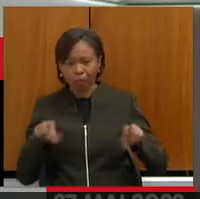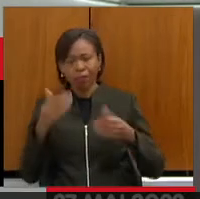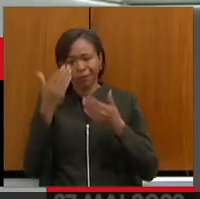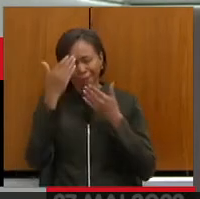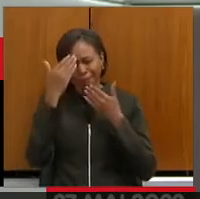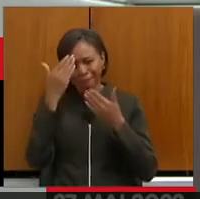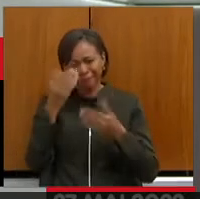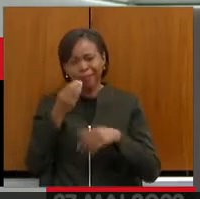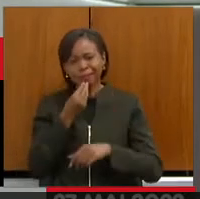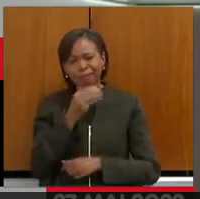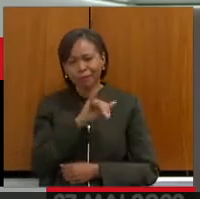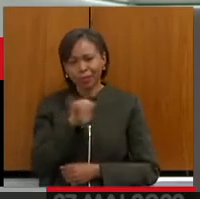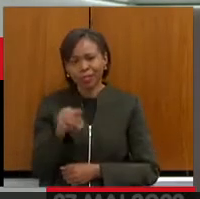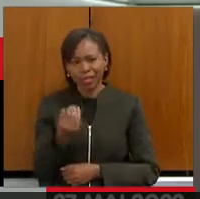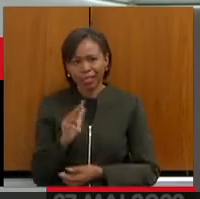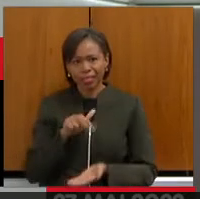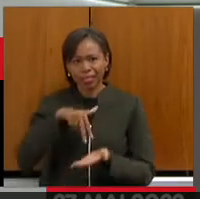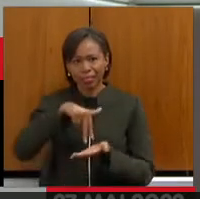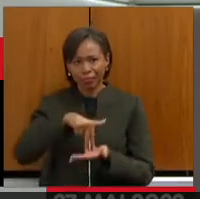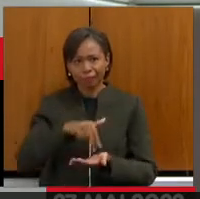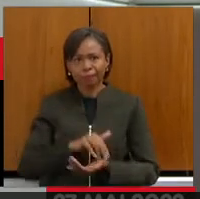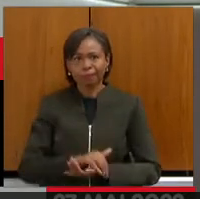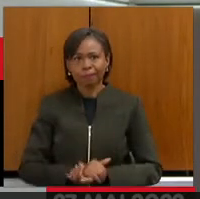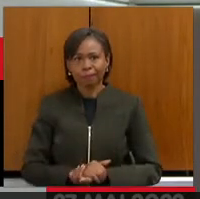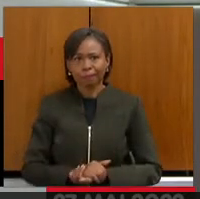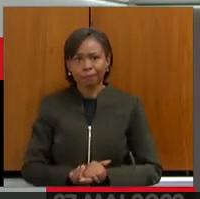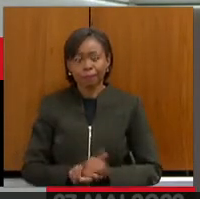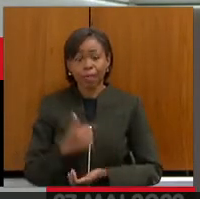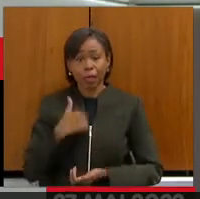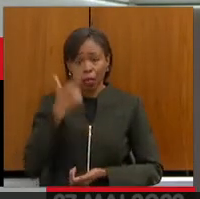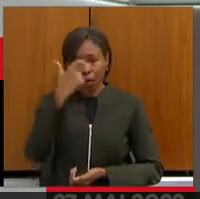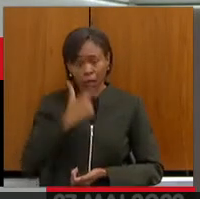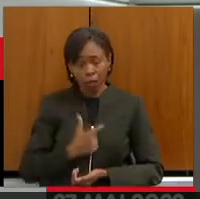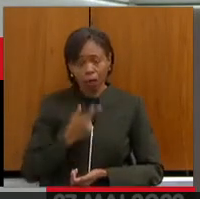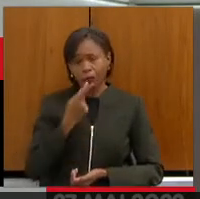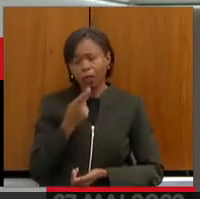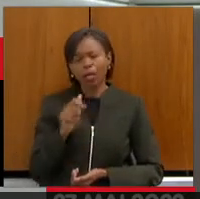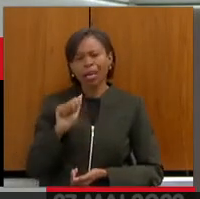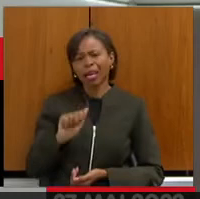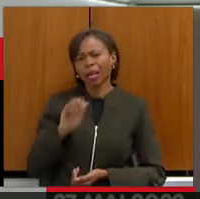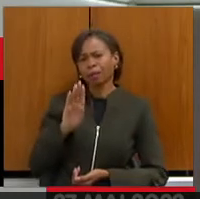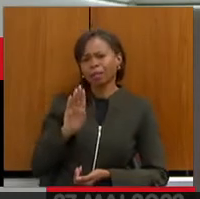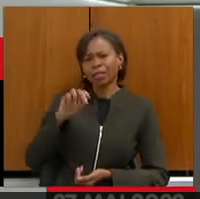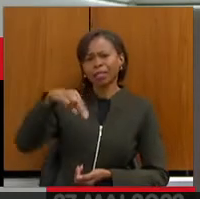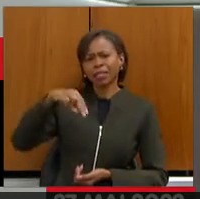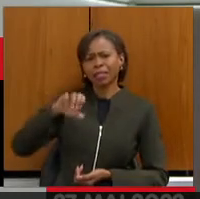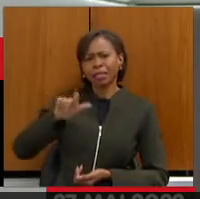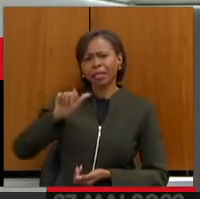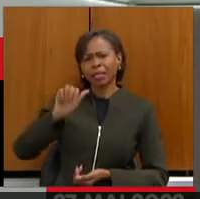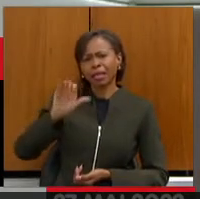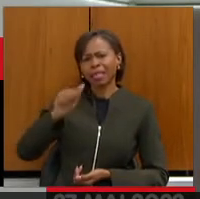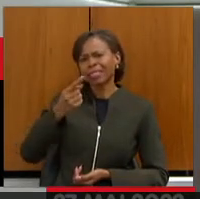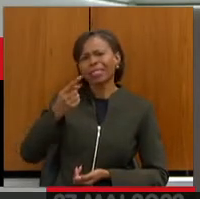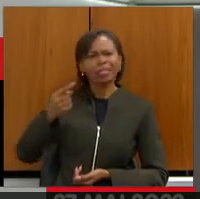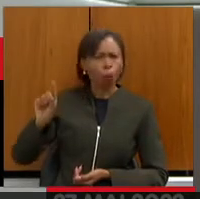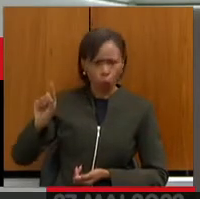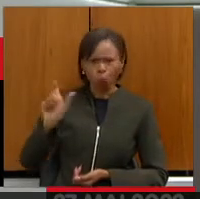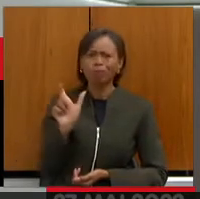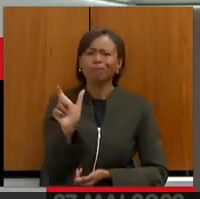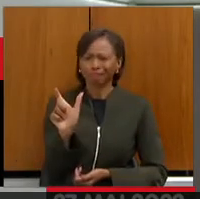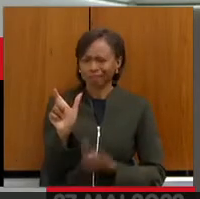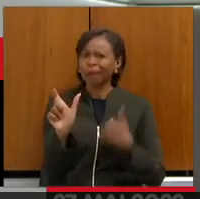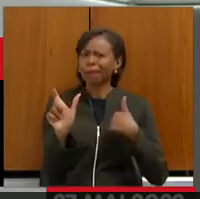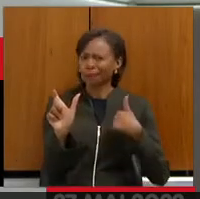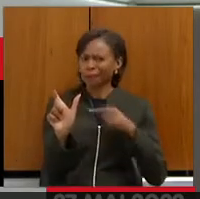agradeço a oportunidade de estar aqui a minha palavra é abnegação então eu vim